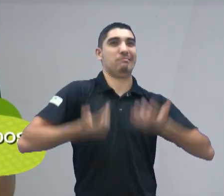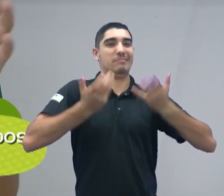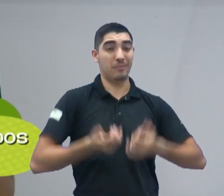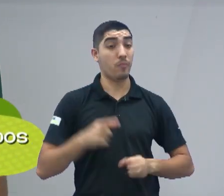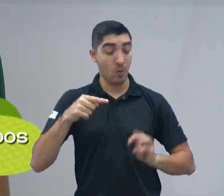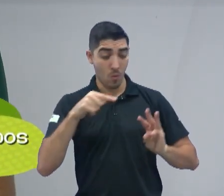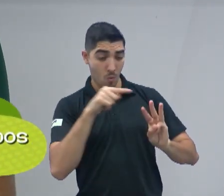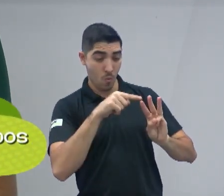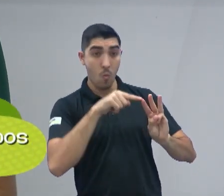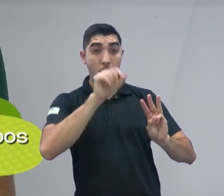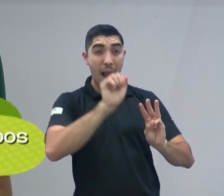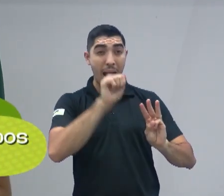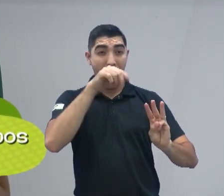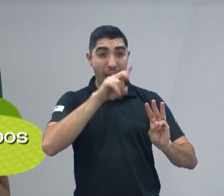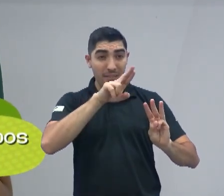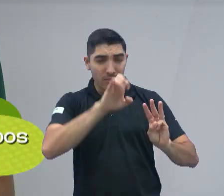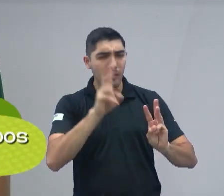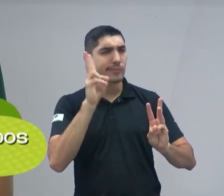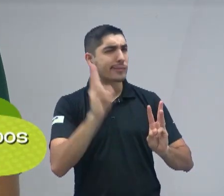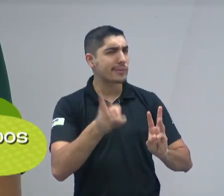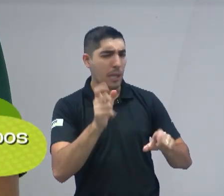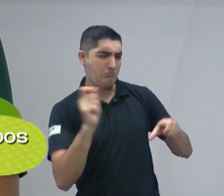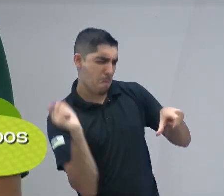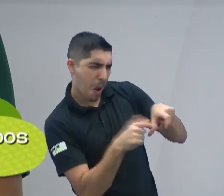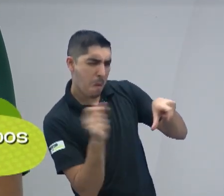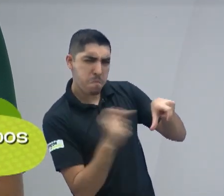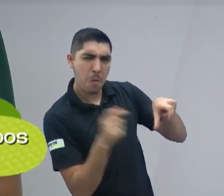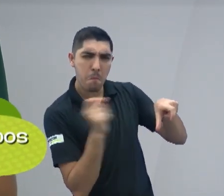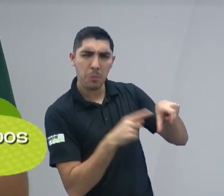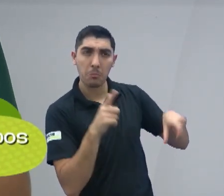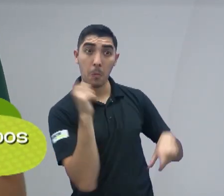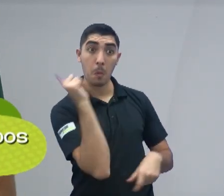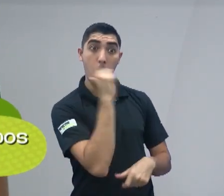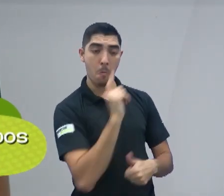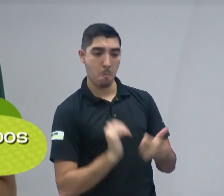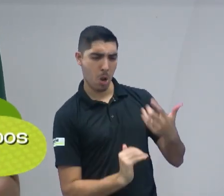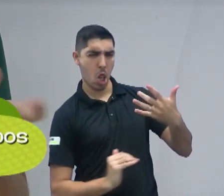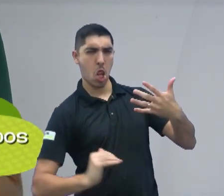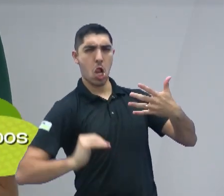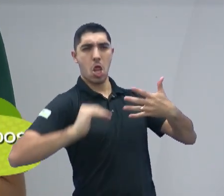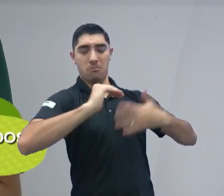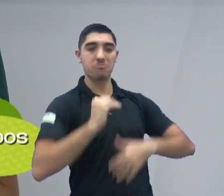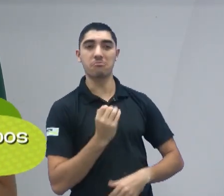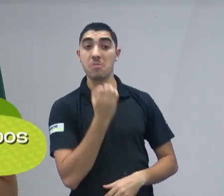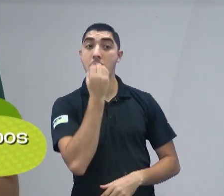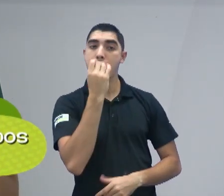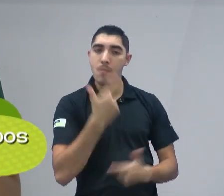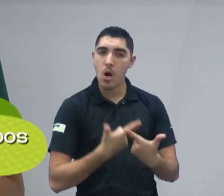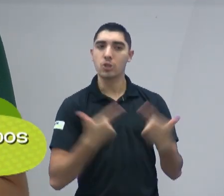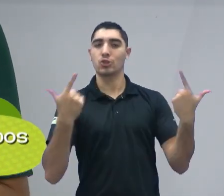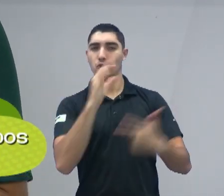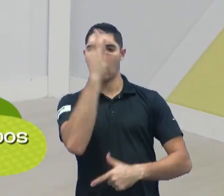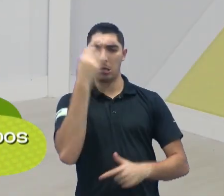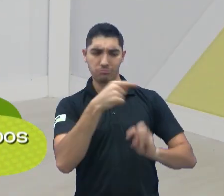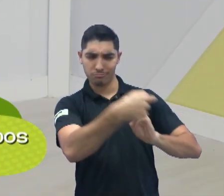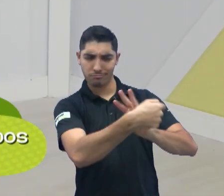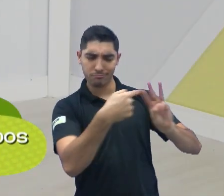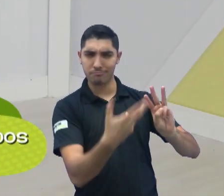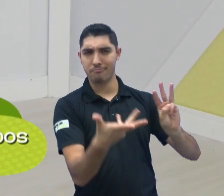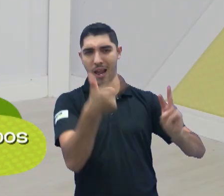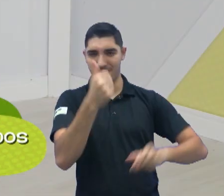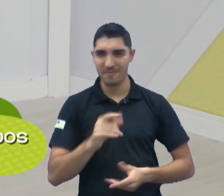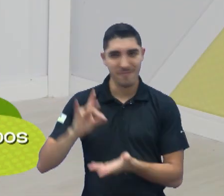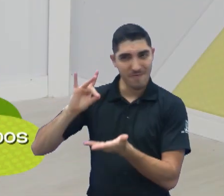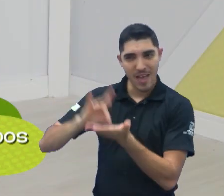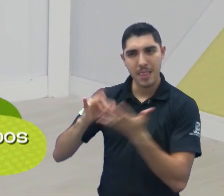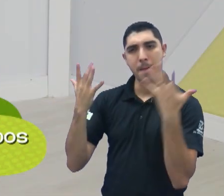todos os campeonatos aí que ele disputa. Parabéns para ele e para os companheiros também. Boa sorte para eles. Eles dispensam comentários, né, Vieira? Com certeza. Parabéns a